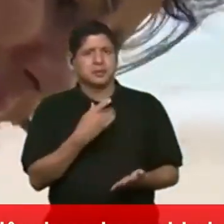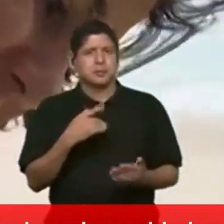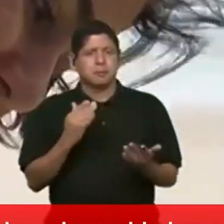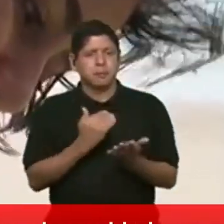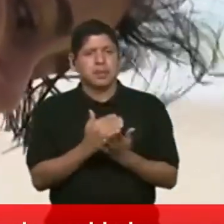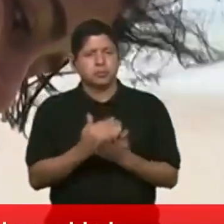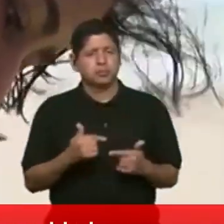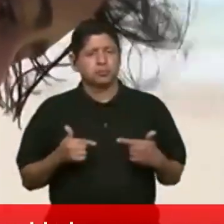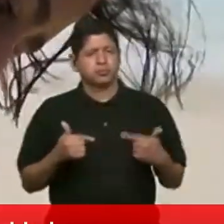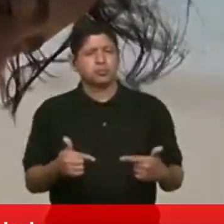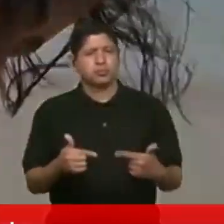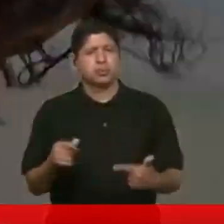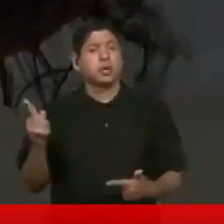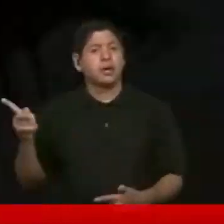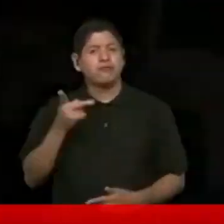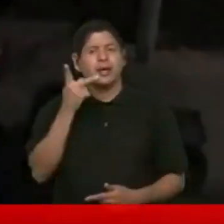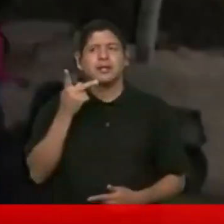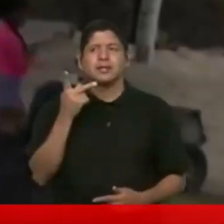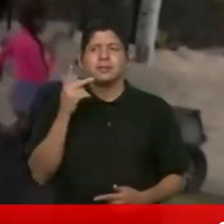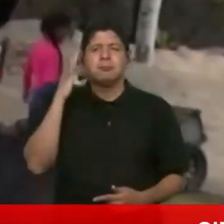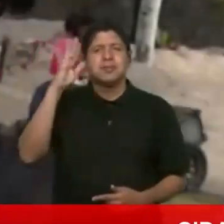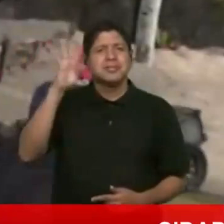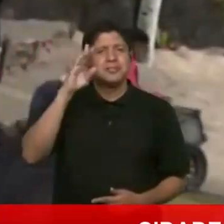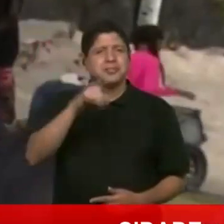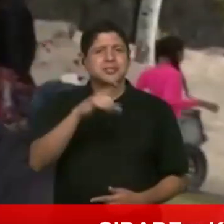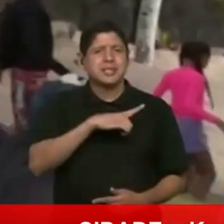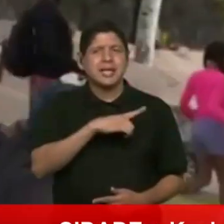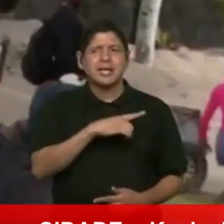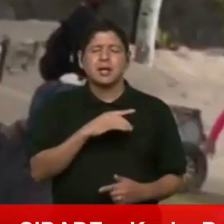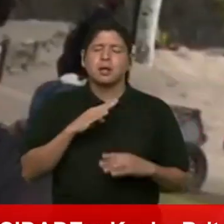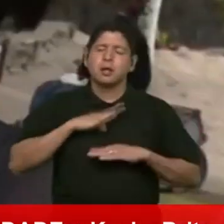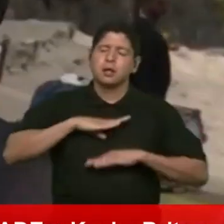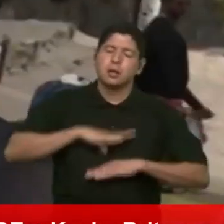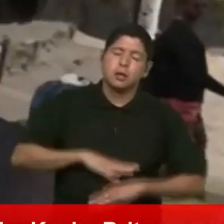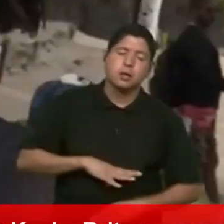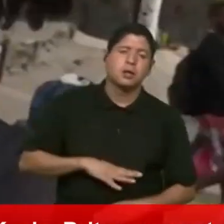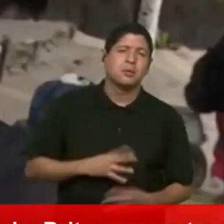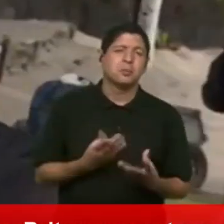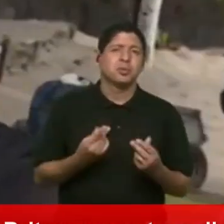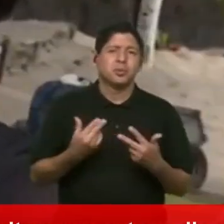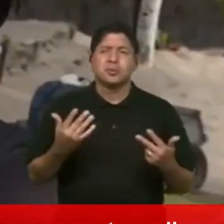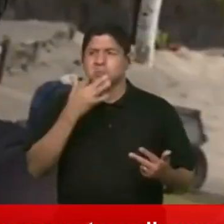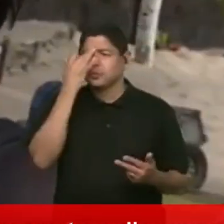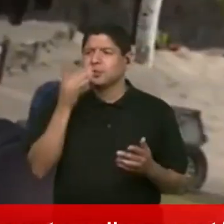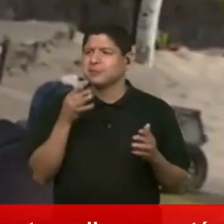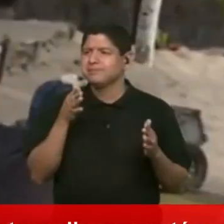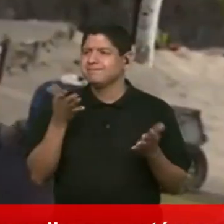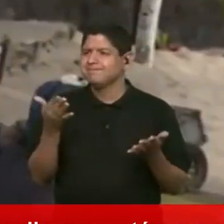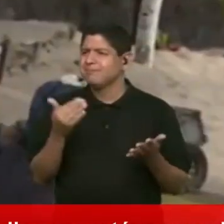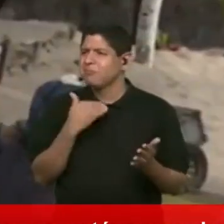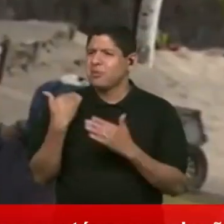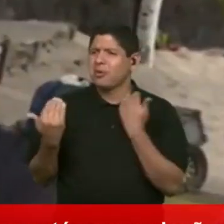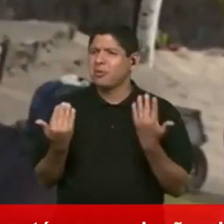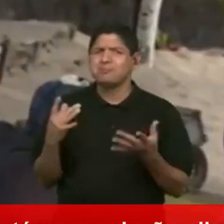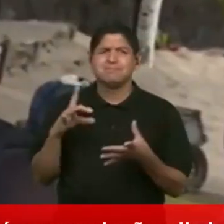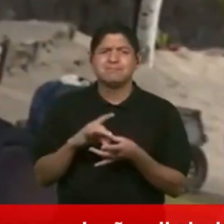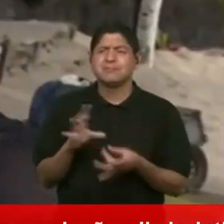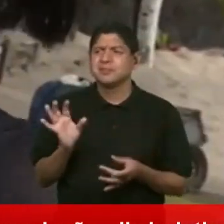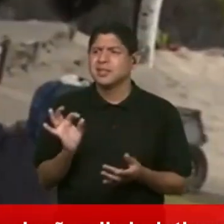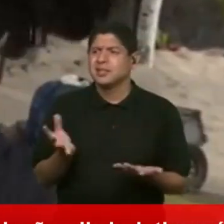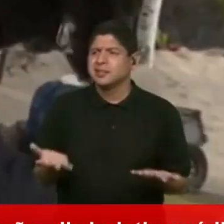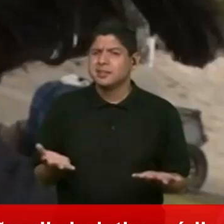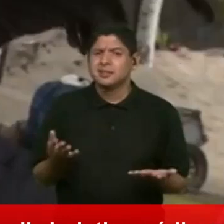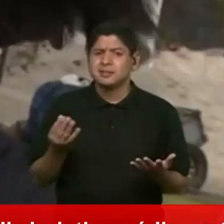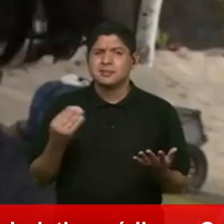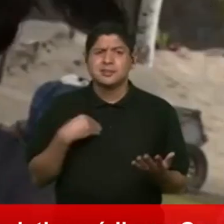ativa. Imagina, você não tem ânimo para nada, você está ali permeado por uma pulsão de morte, onde nada faz sentido. Você